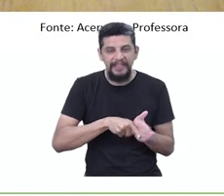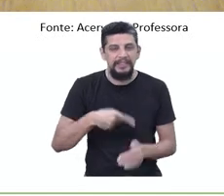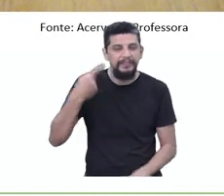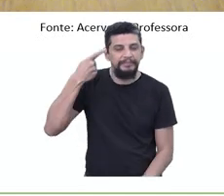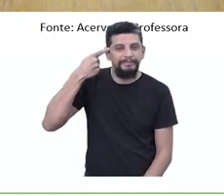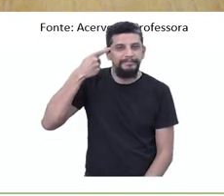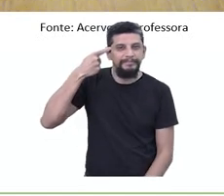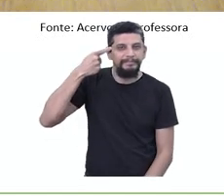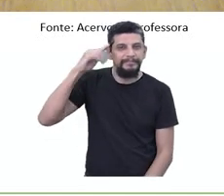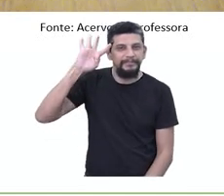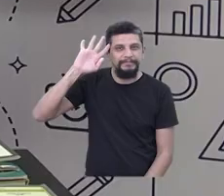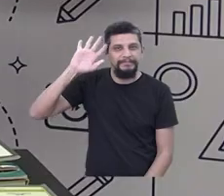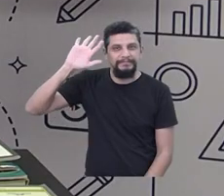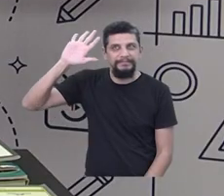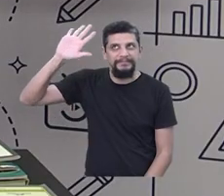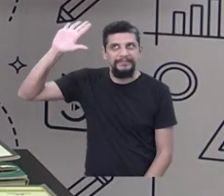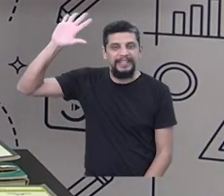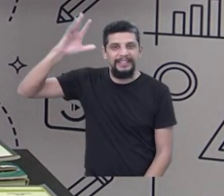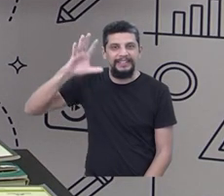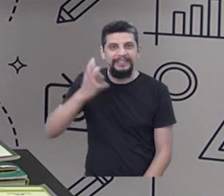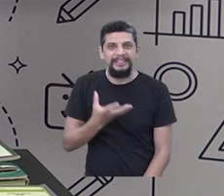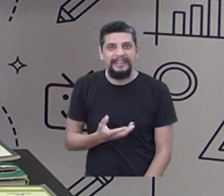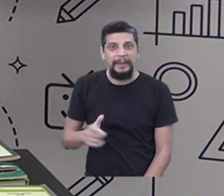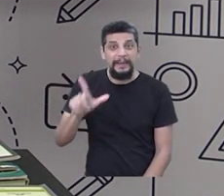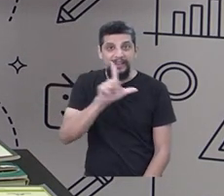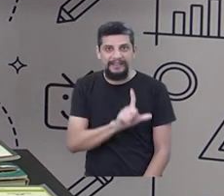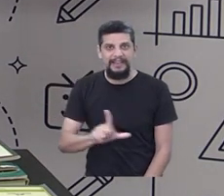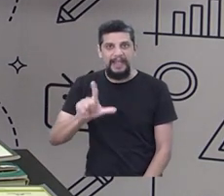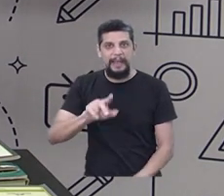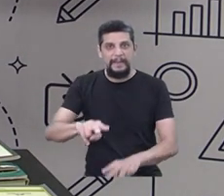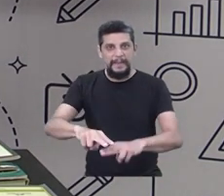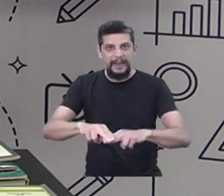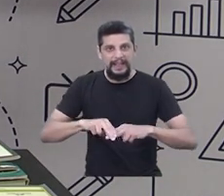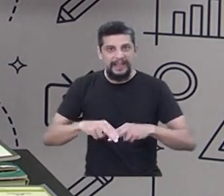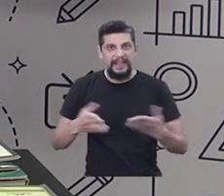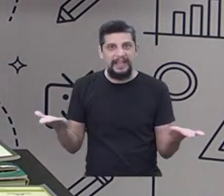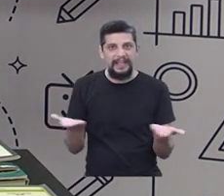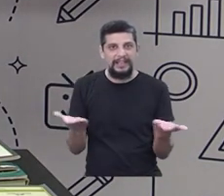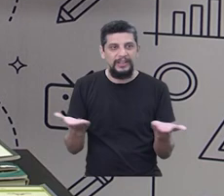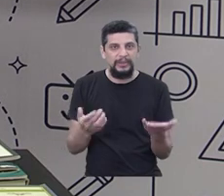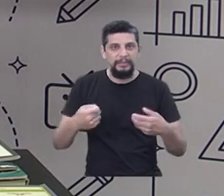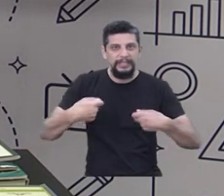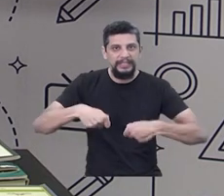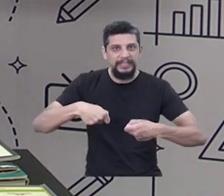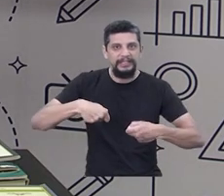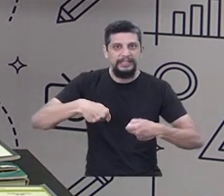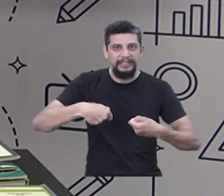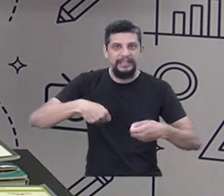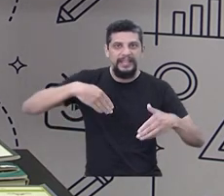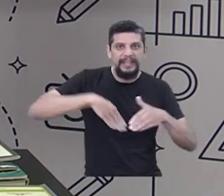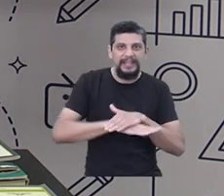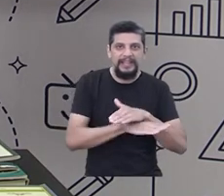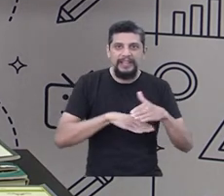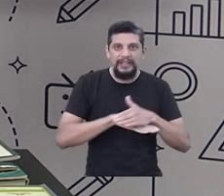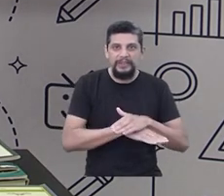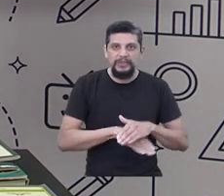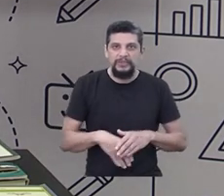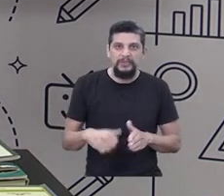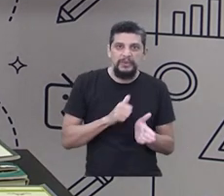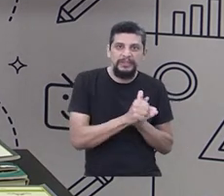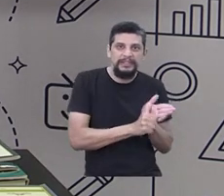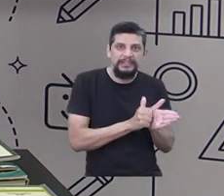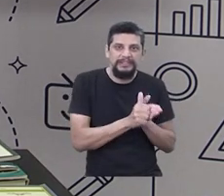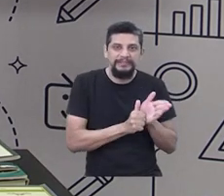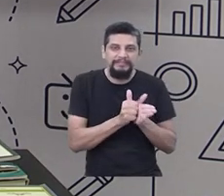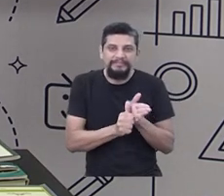na imaginação, pela literatura. Para isso, todos devem entrar no vagão